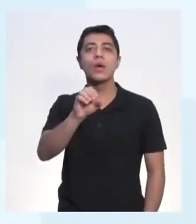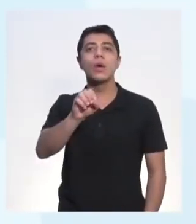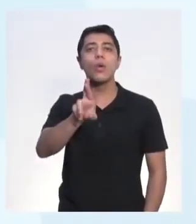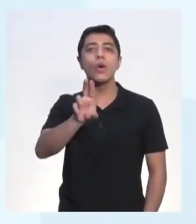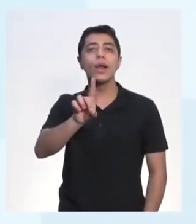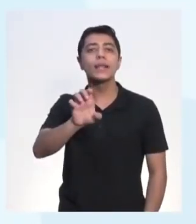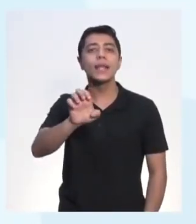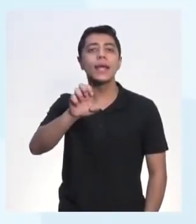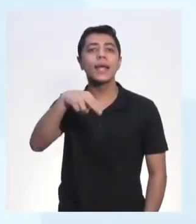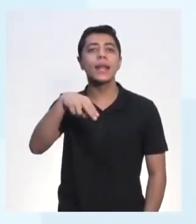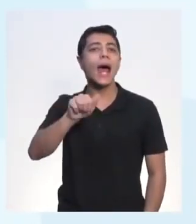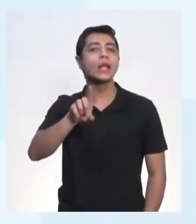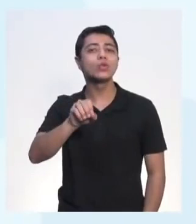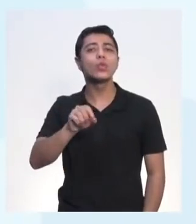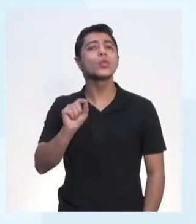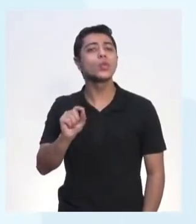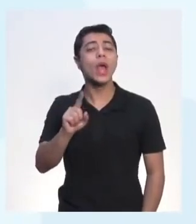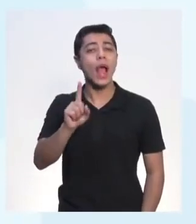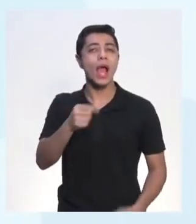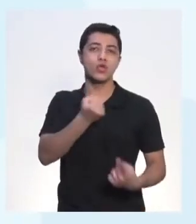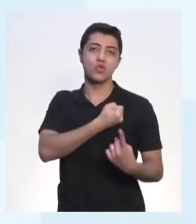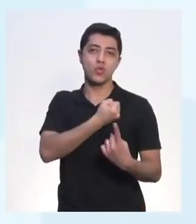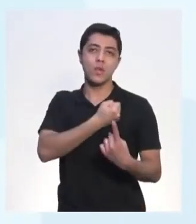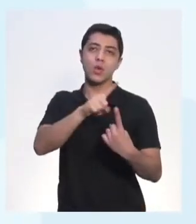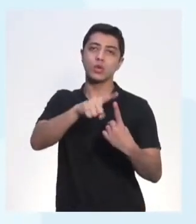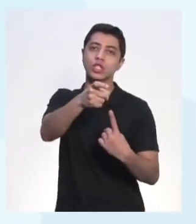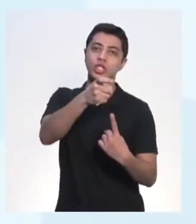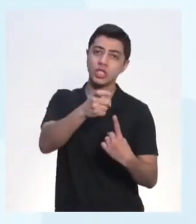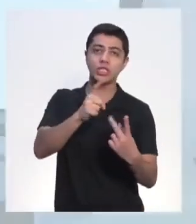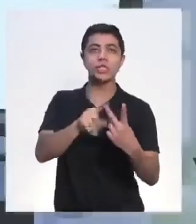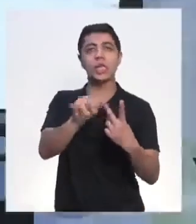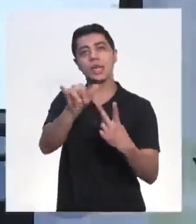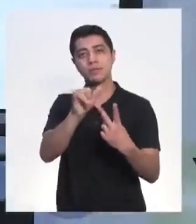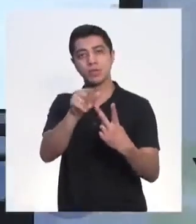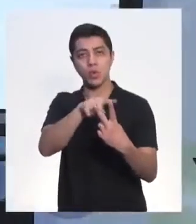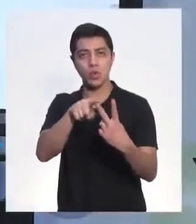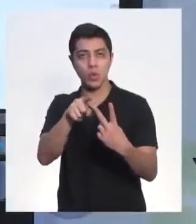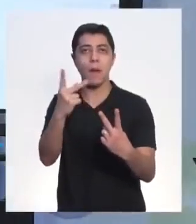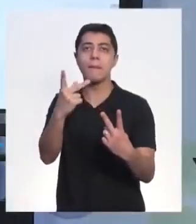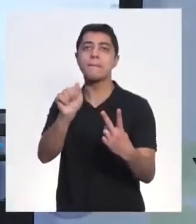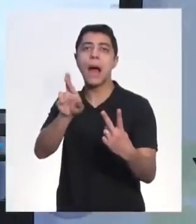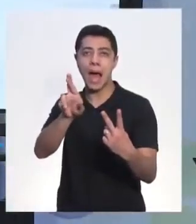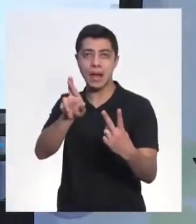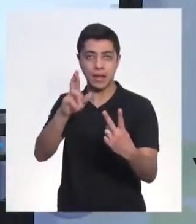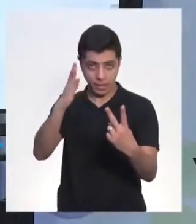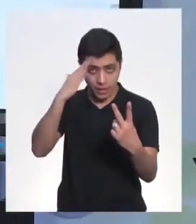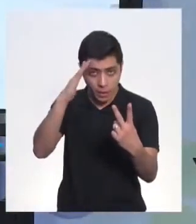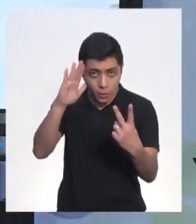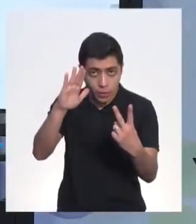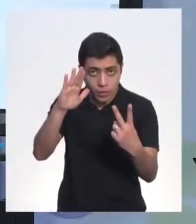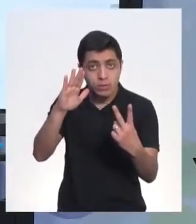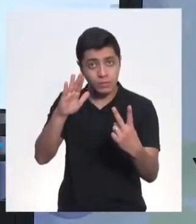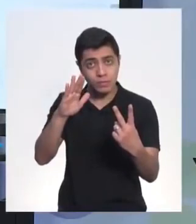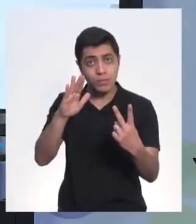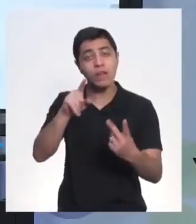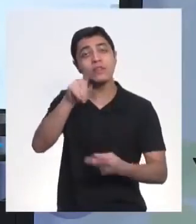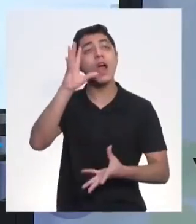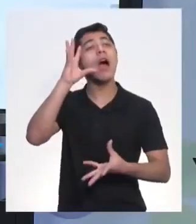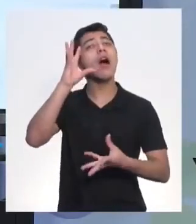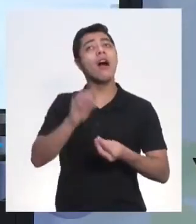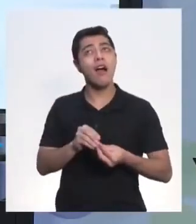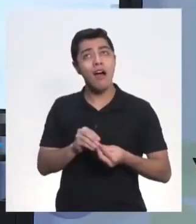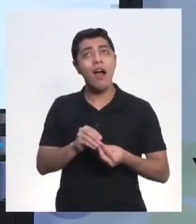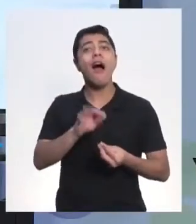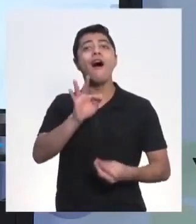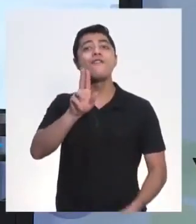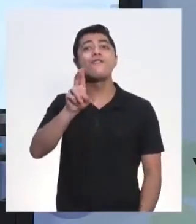os pares ordenados e faço um gráfico. Então, falou em função exponencial, está falando em letras, onde o x está no